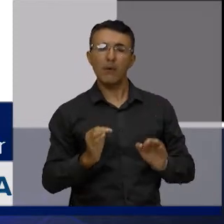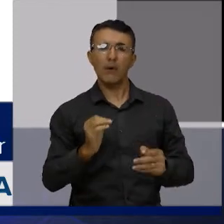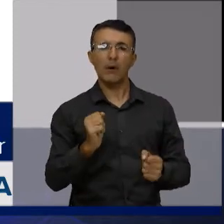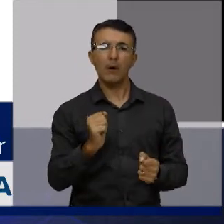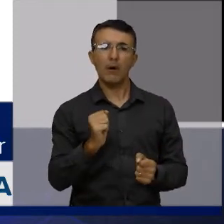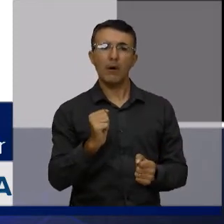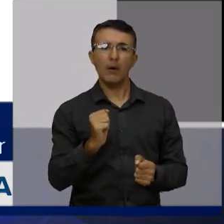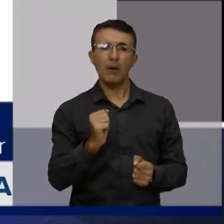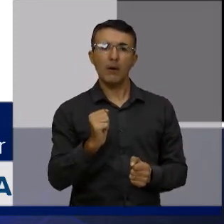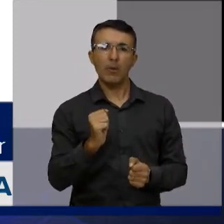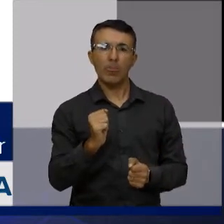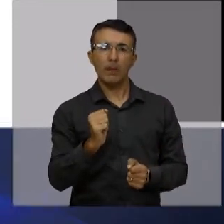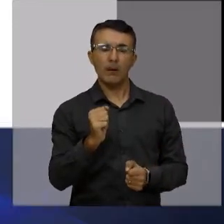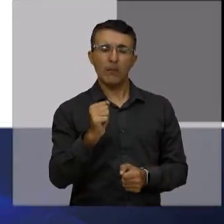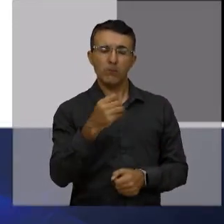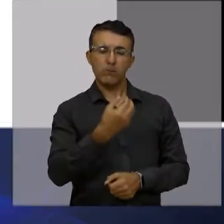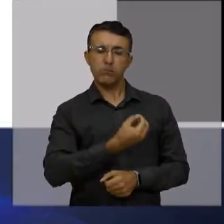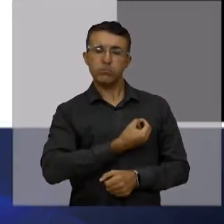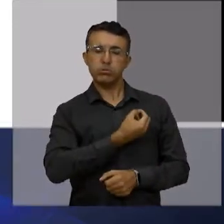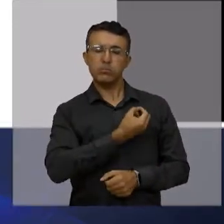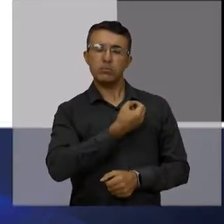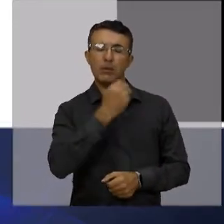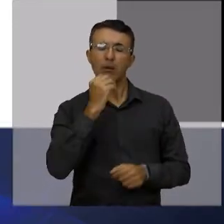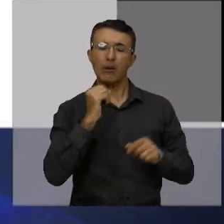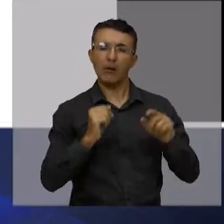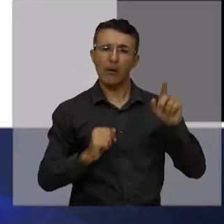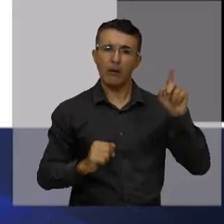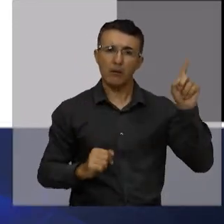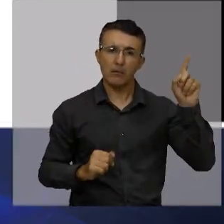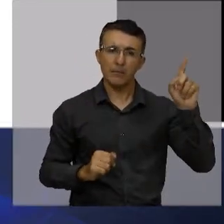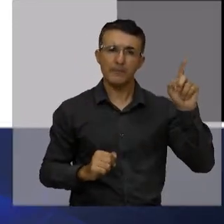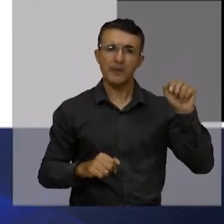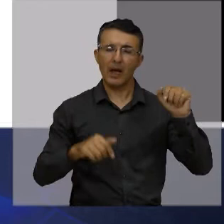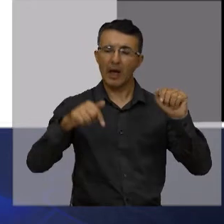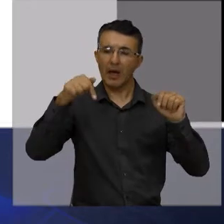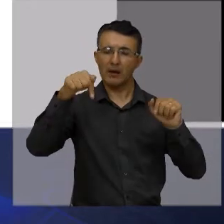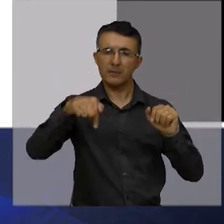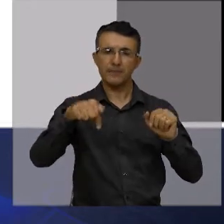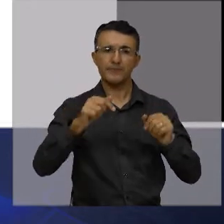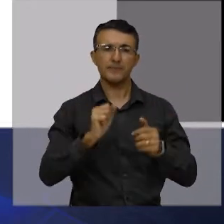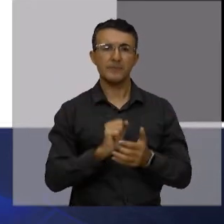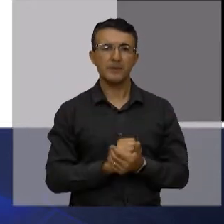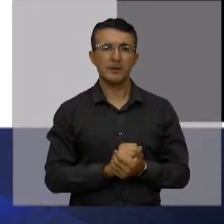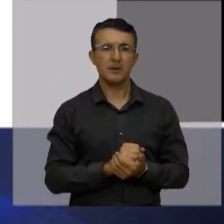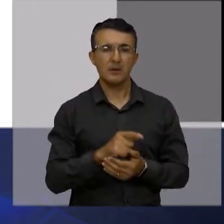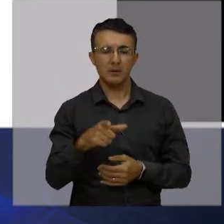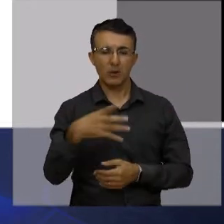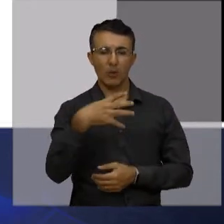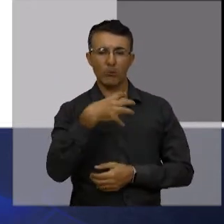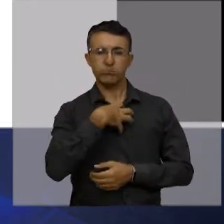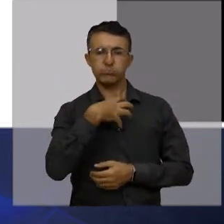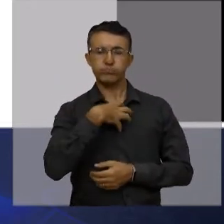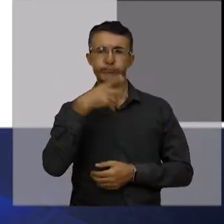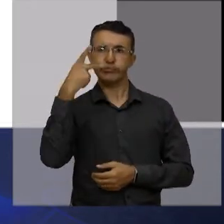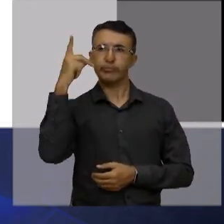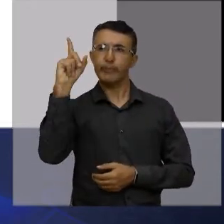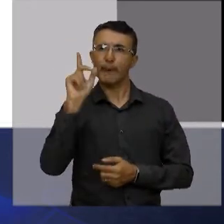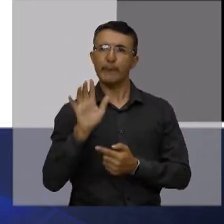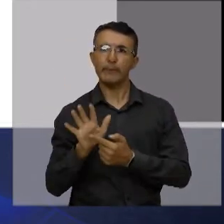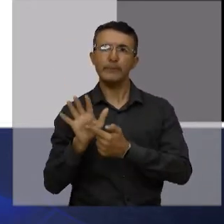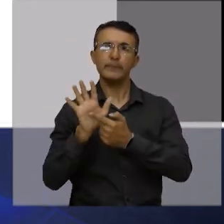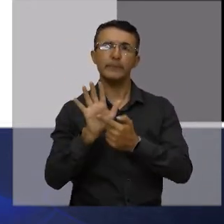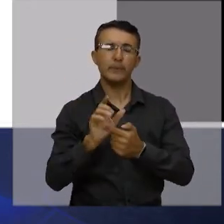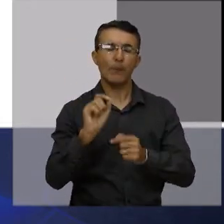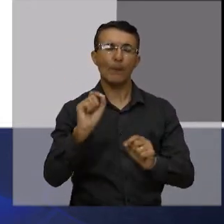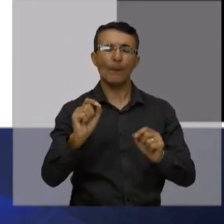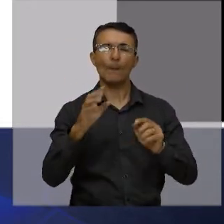sua essência, no seu jeito de empreender, na sua forma de transmitir aquilo que tem como conhecimento.